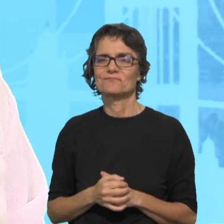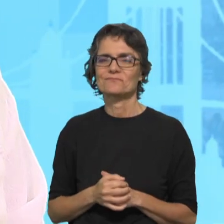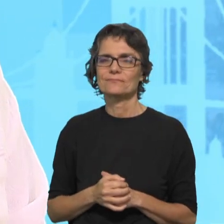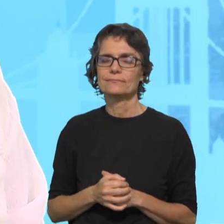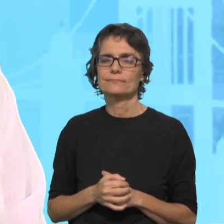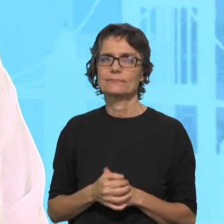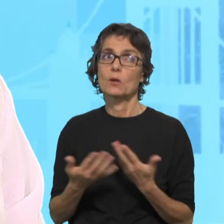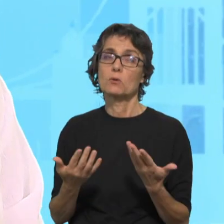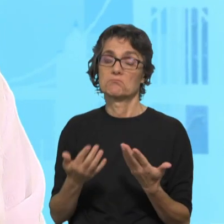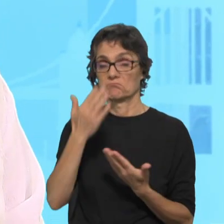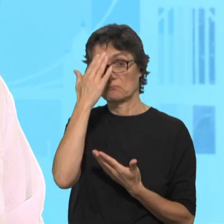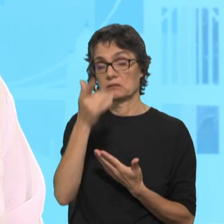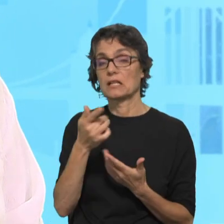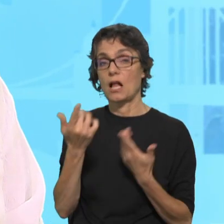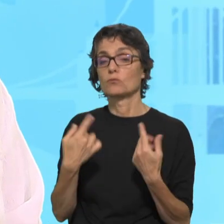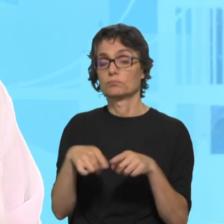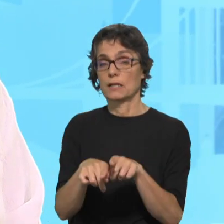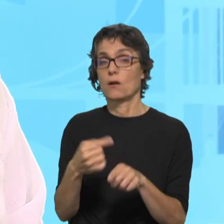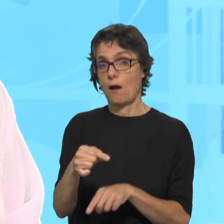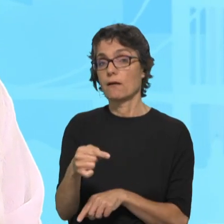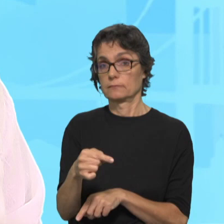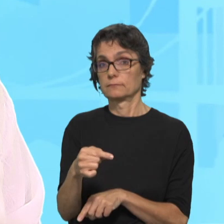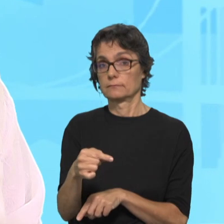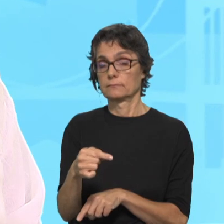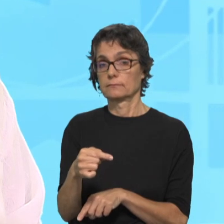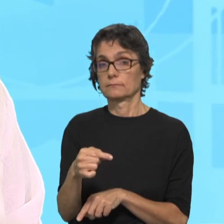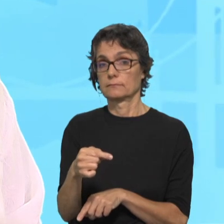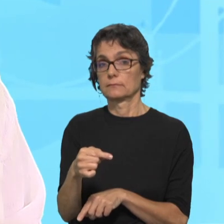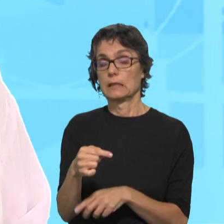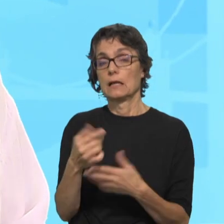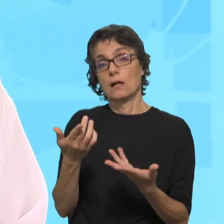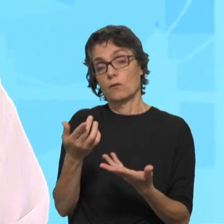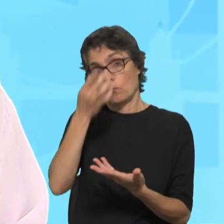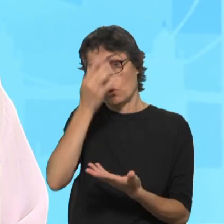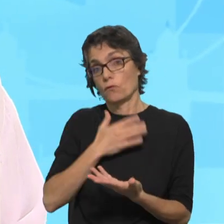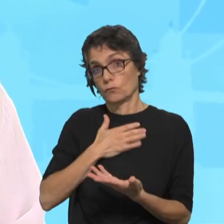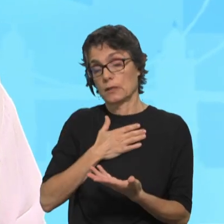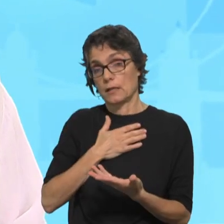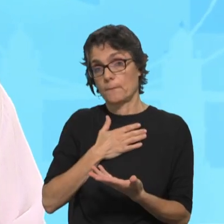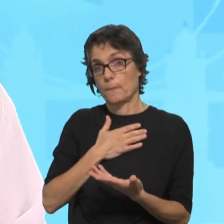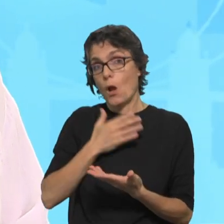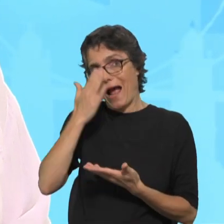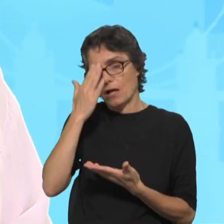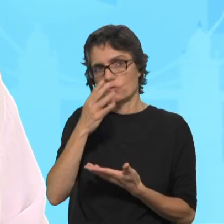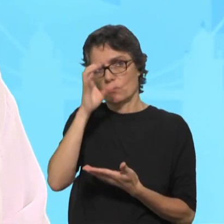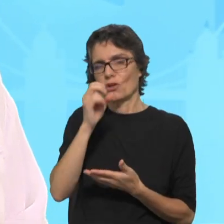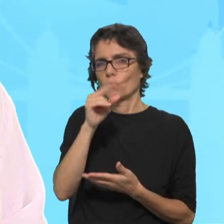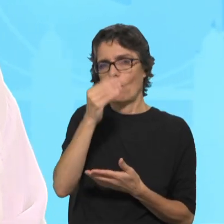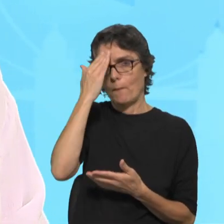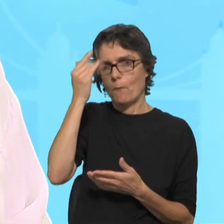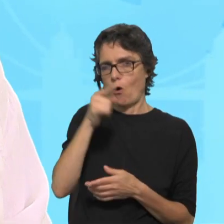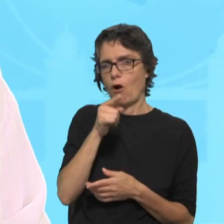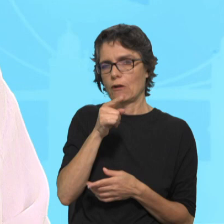a mim parece, sim, há alguns paralelos, mas a mim parece, eu acho que a memória do Estado Novo,